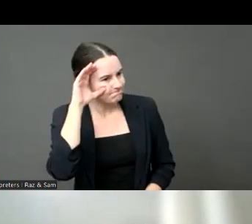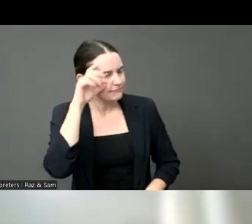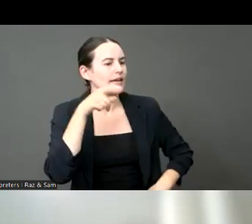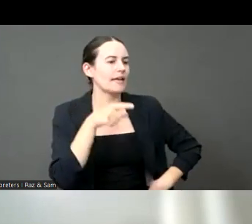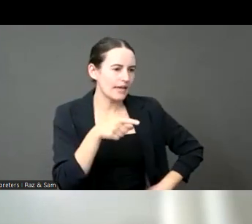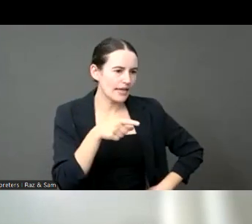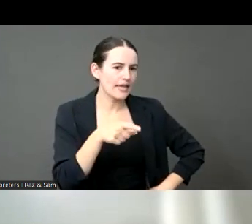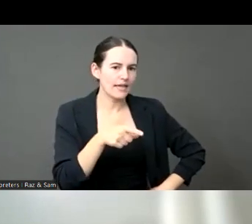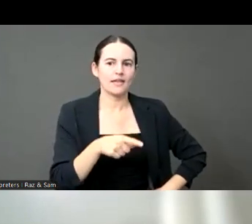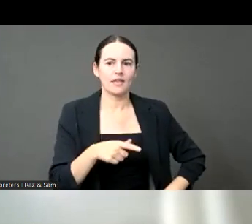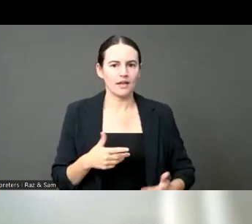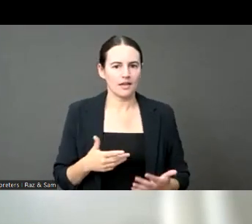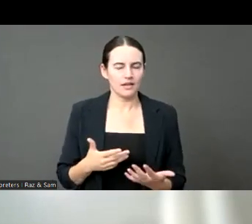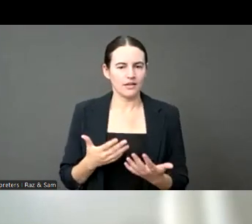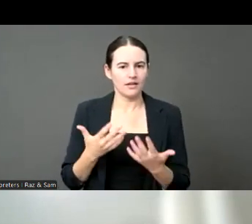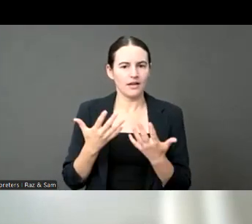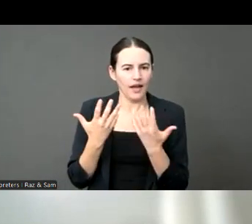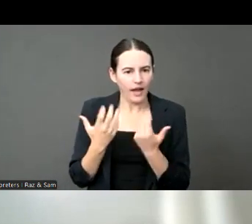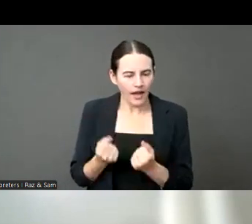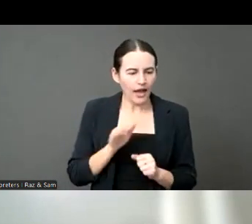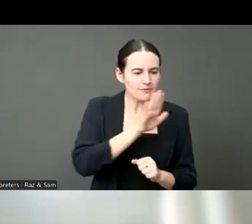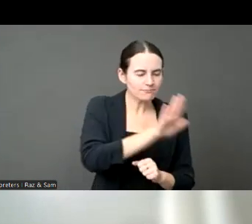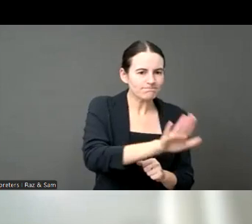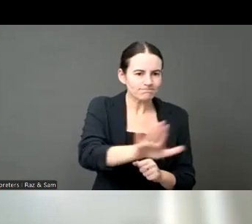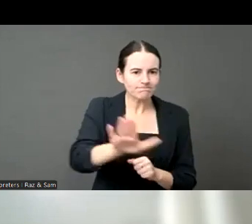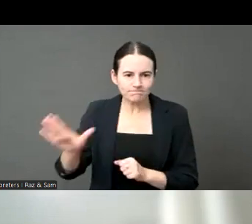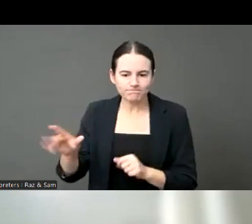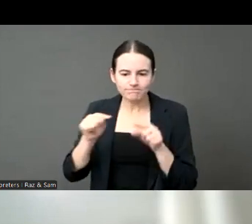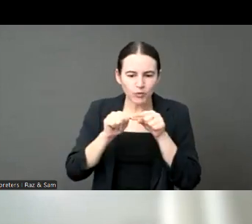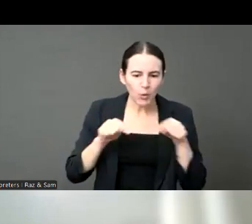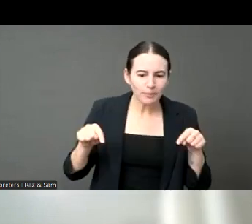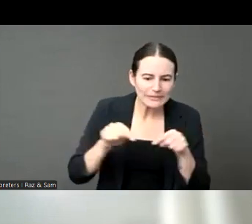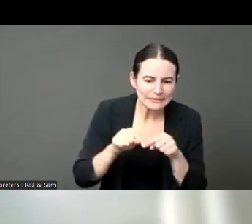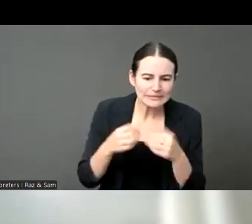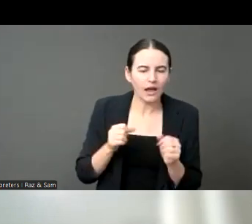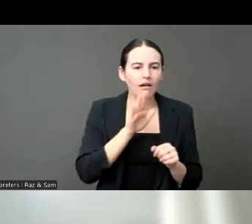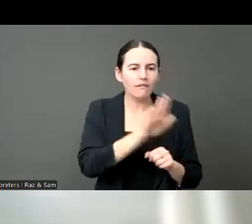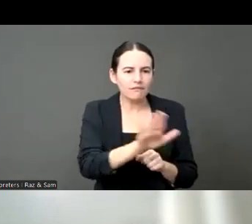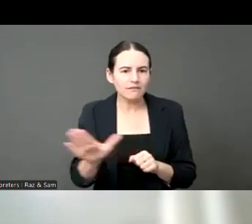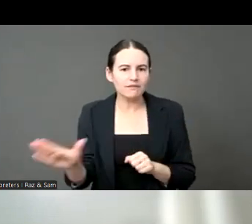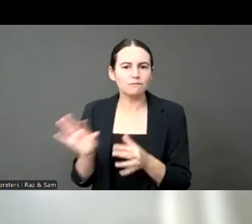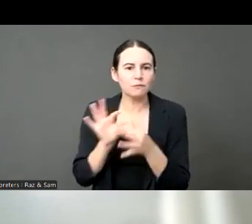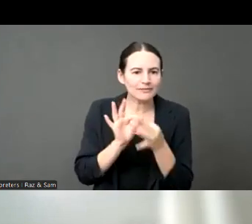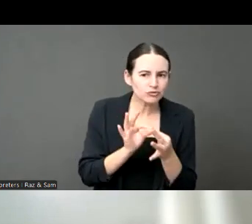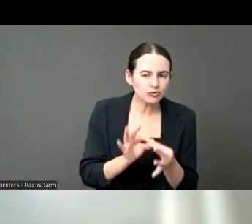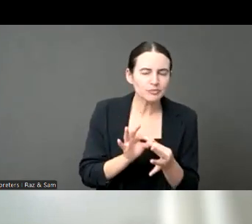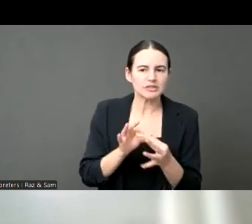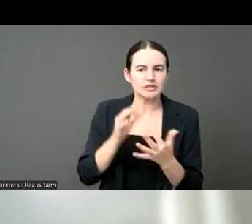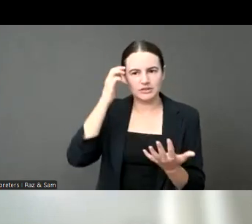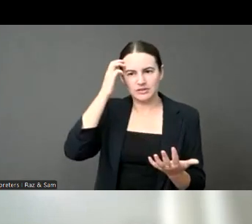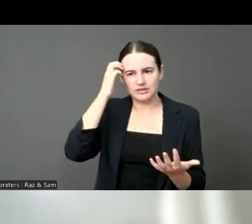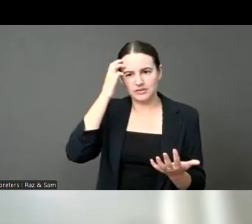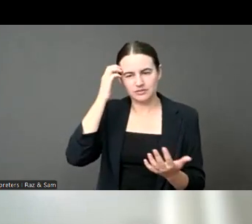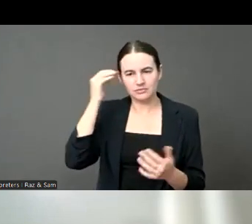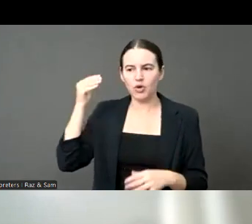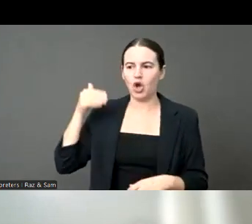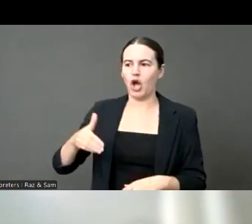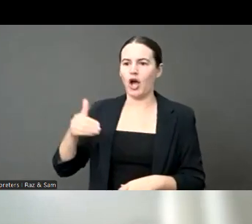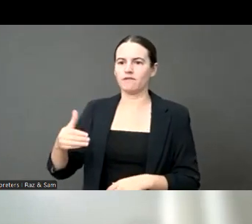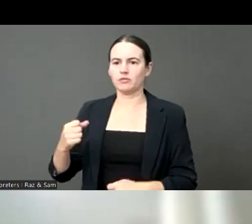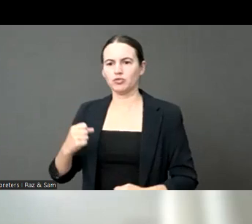de direção das coisas. Antes disso, era sempre iniciativas e financiadores e